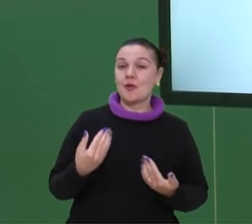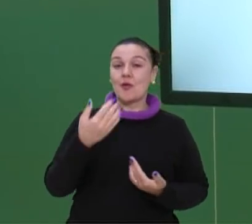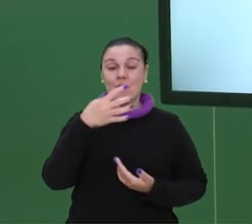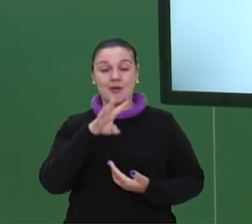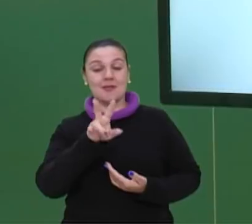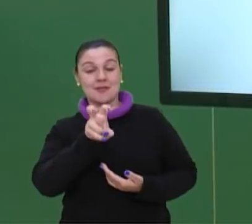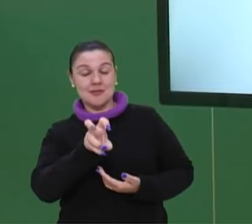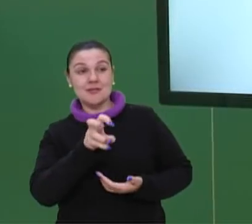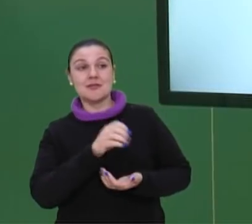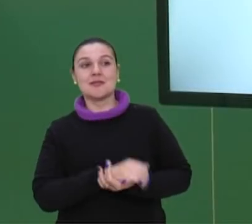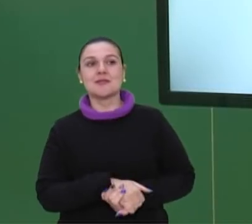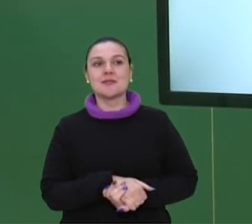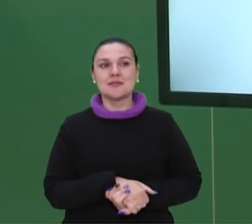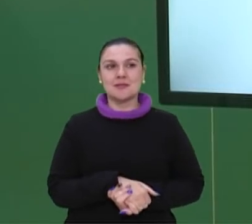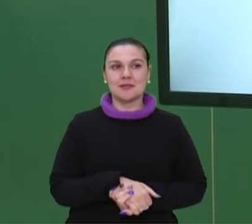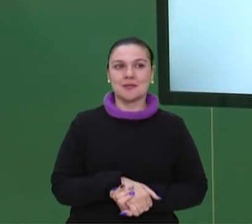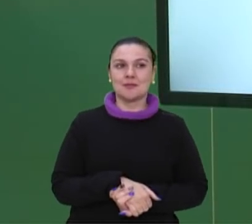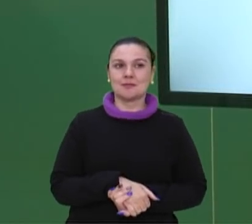dar